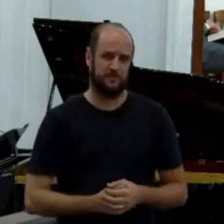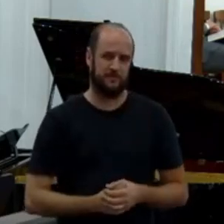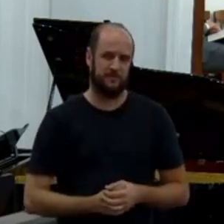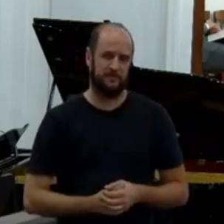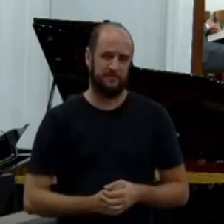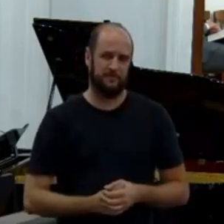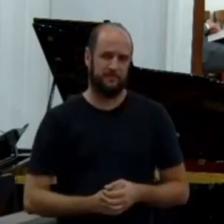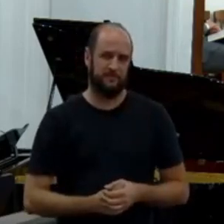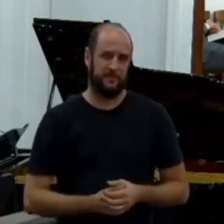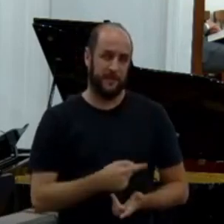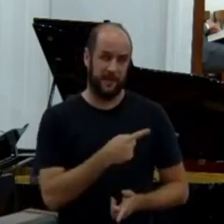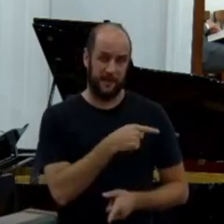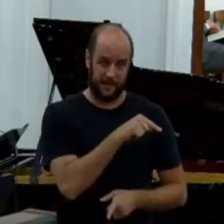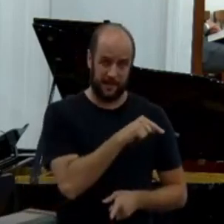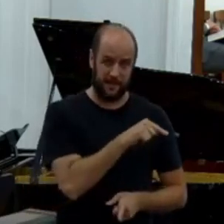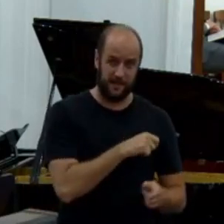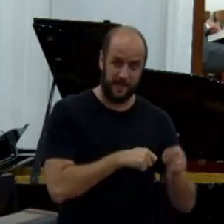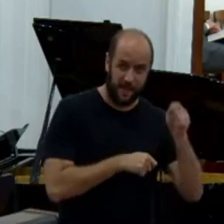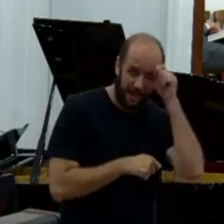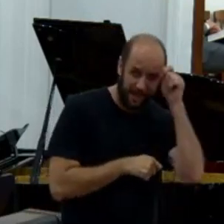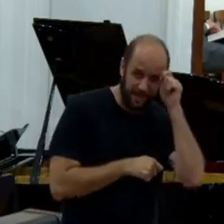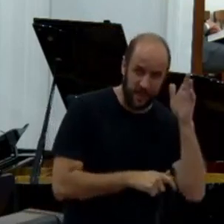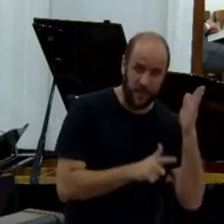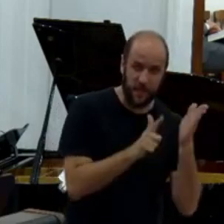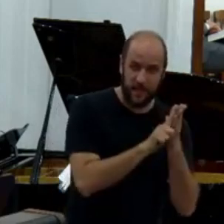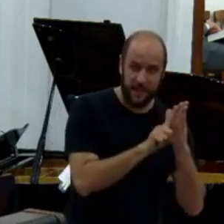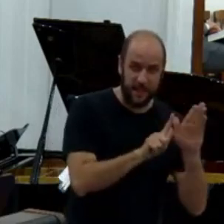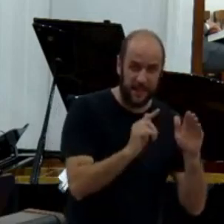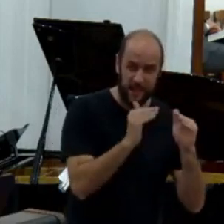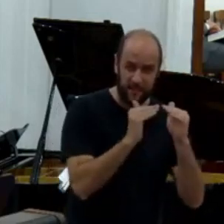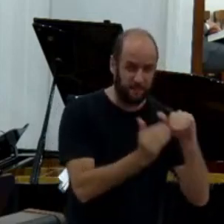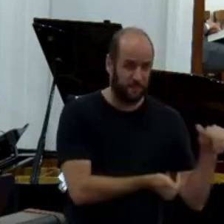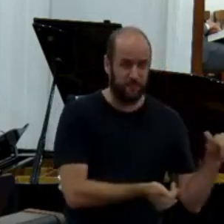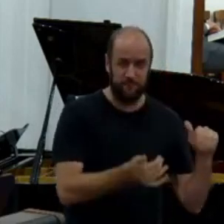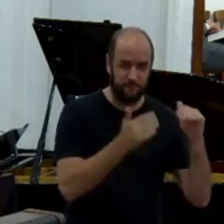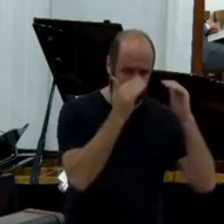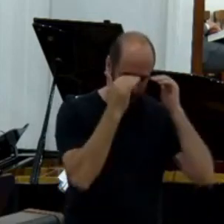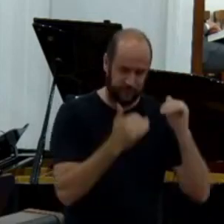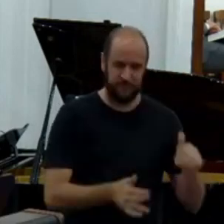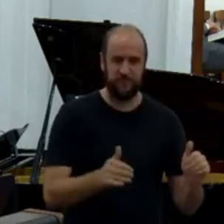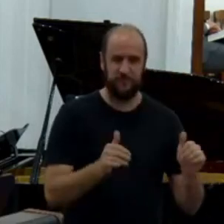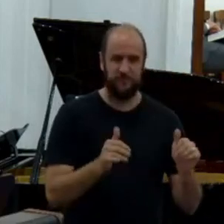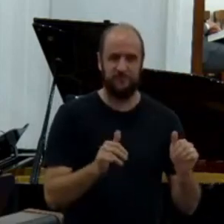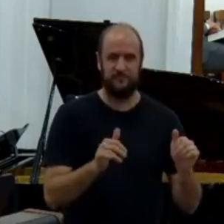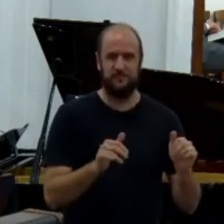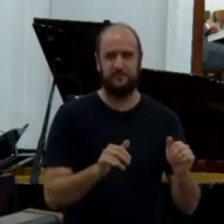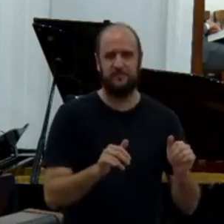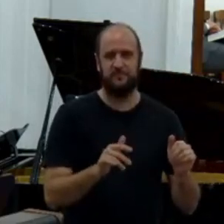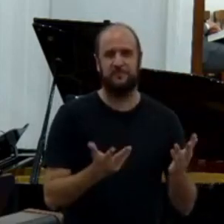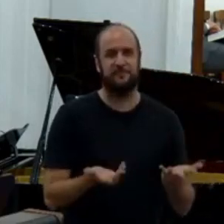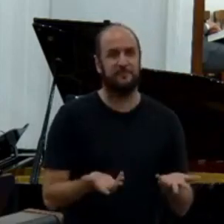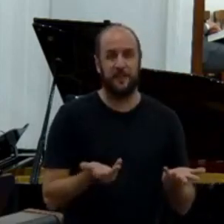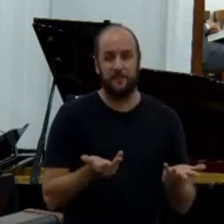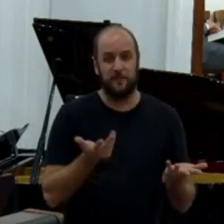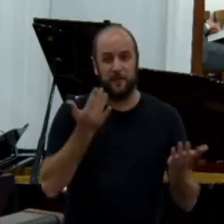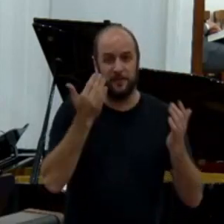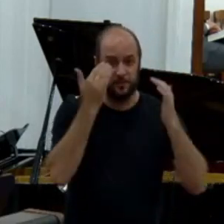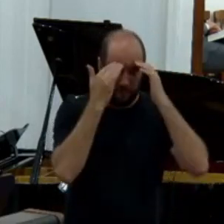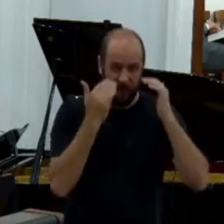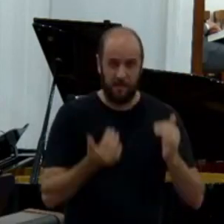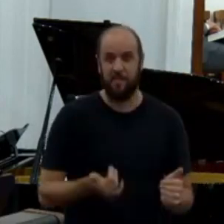Ele transgrediu uma lei que foi estabelecida por Deus. Ele falhou, ele fracassou no pacto das obras, de uma